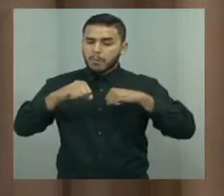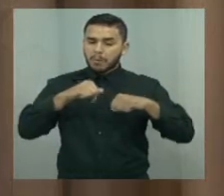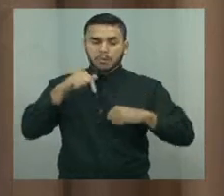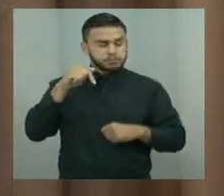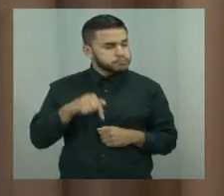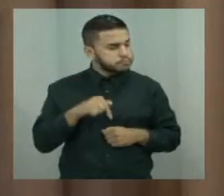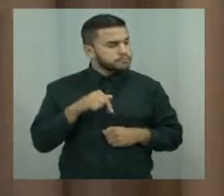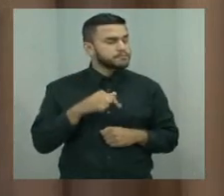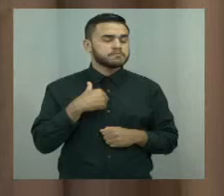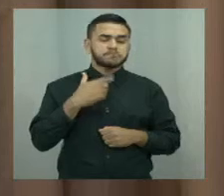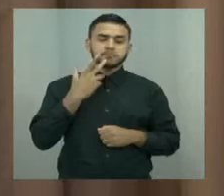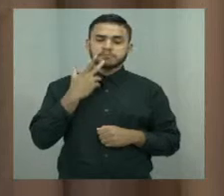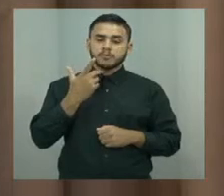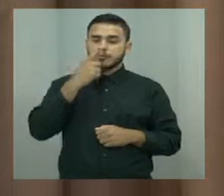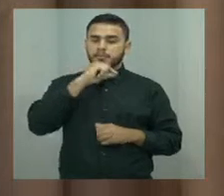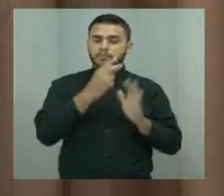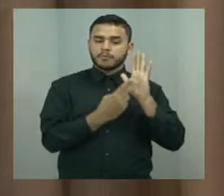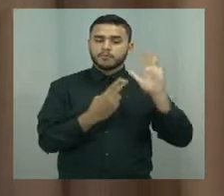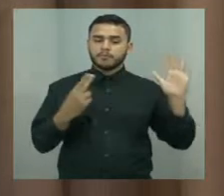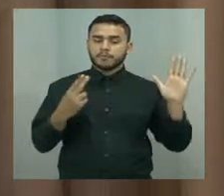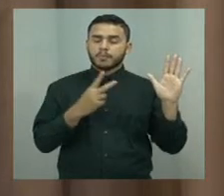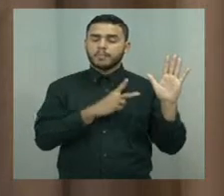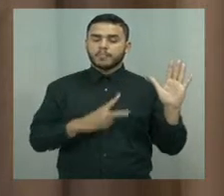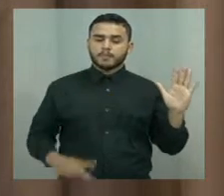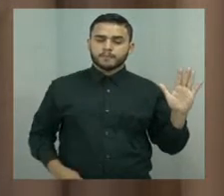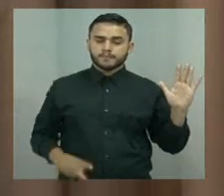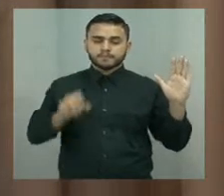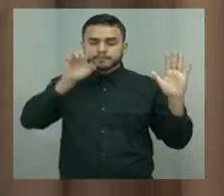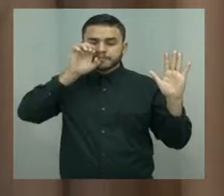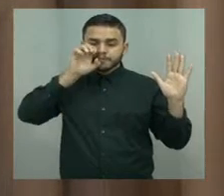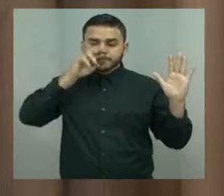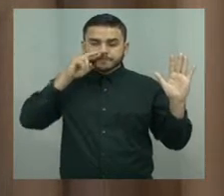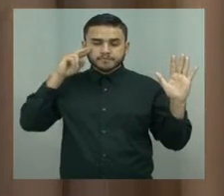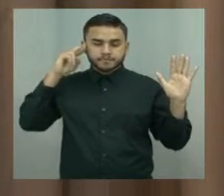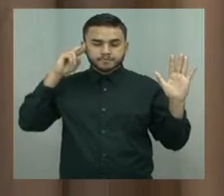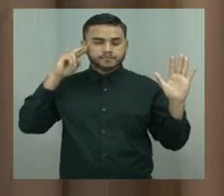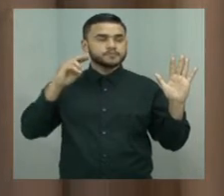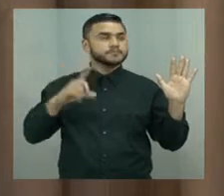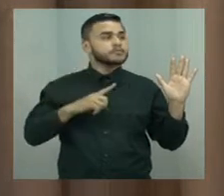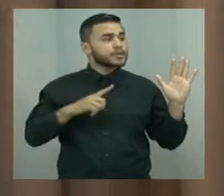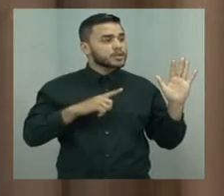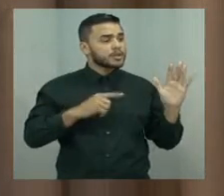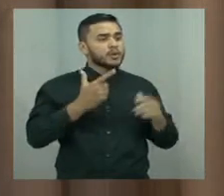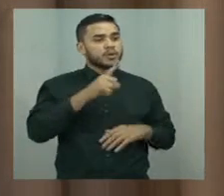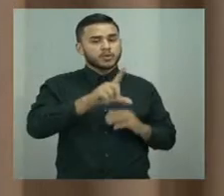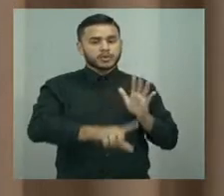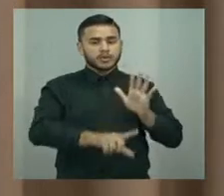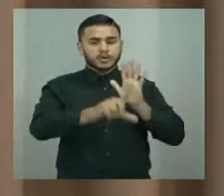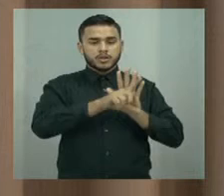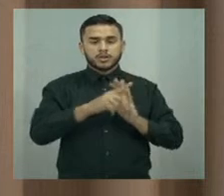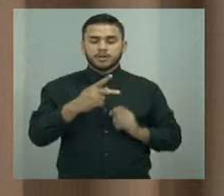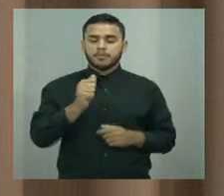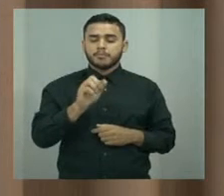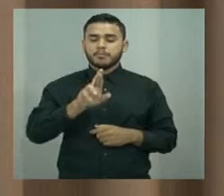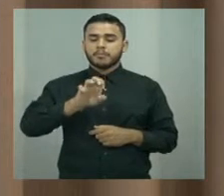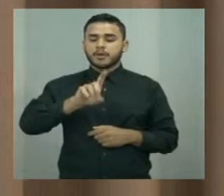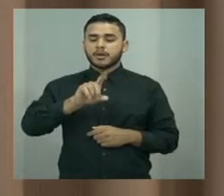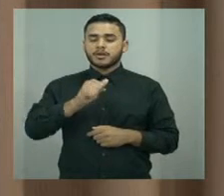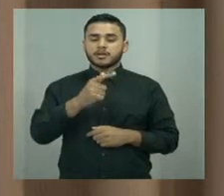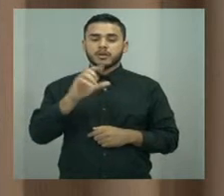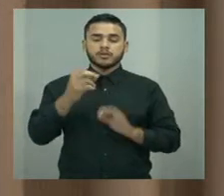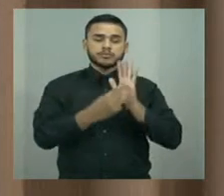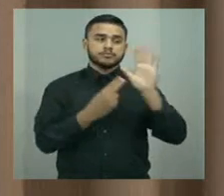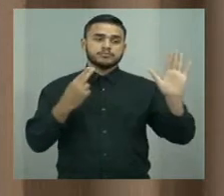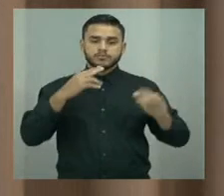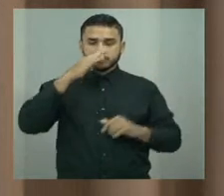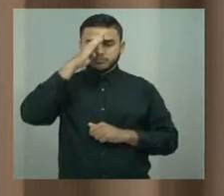Câmara Municipal, iniciativa do vereador Dr. Heron Moreira, né? Como também tem a Lei do Paredão, de iniciativa do vereador Guilherme. Vamos só explicar